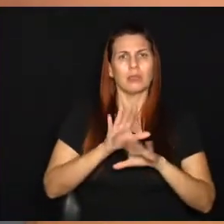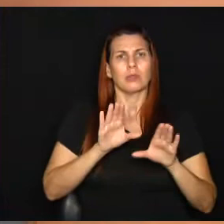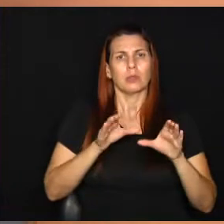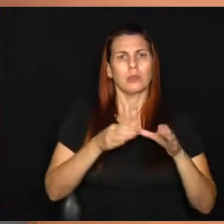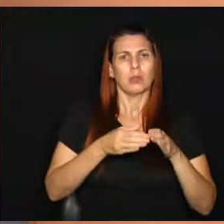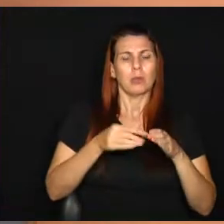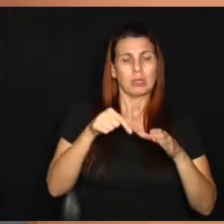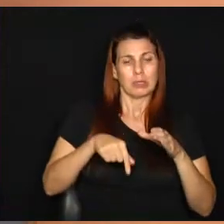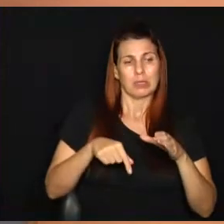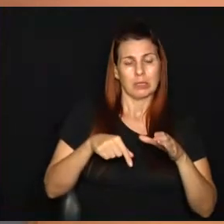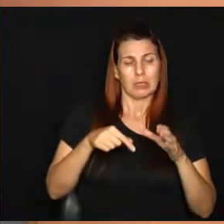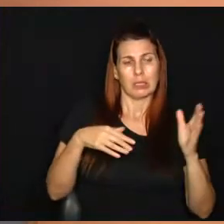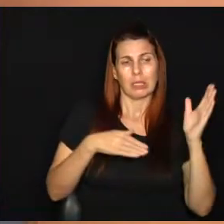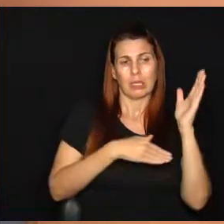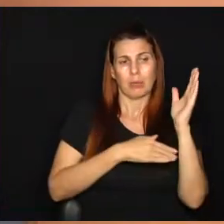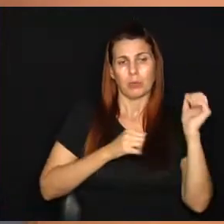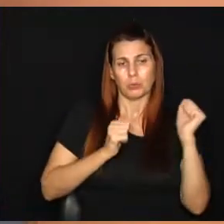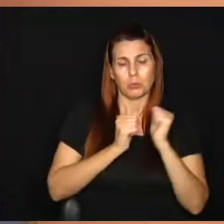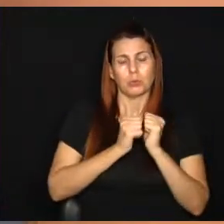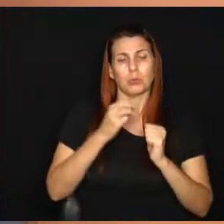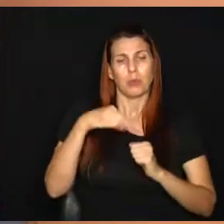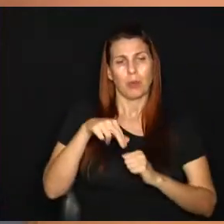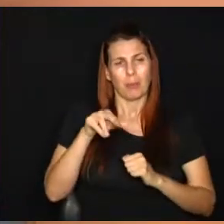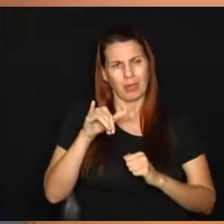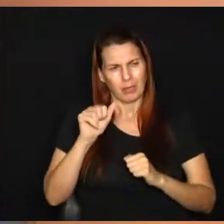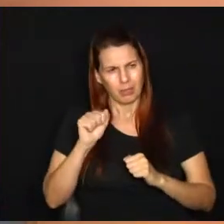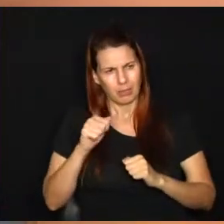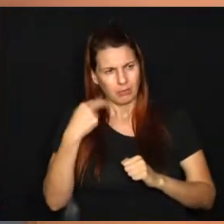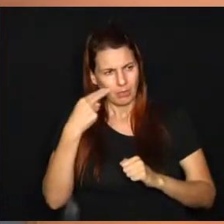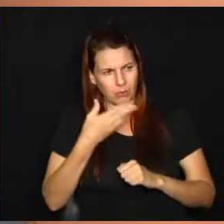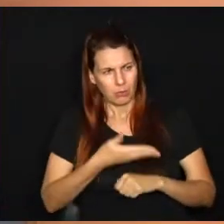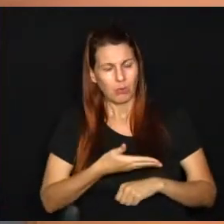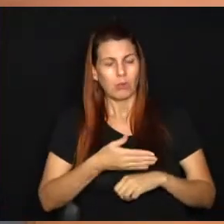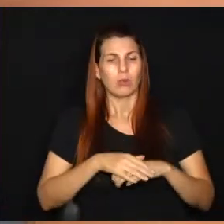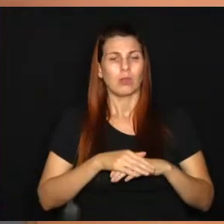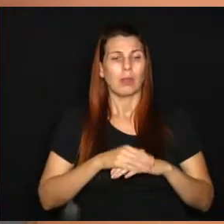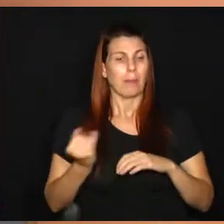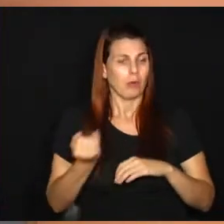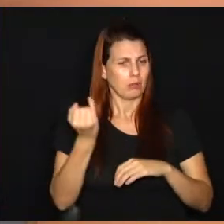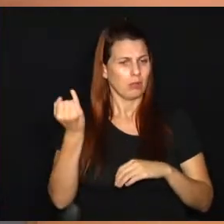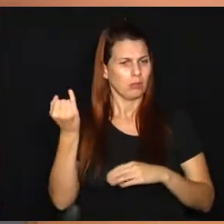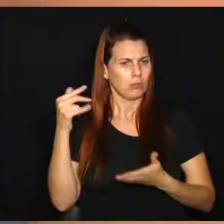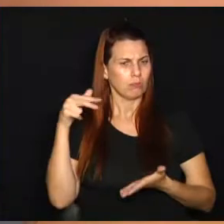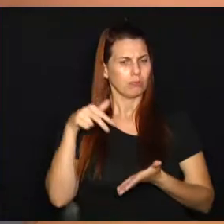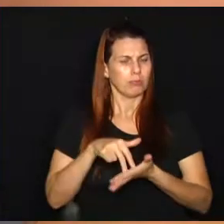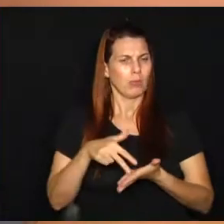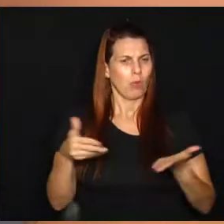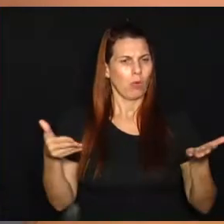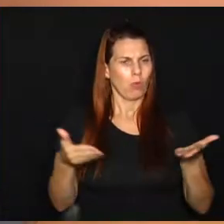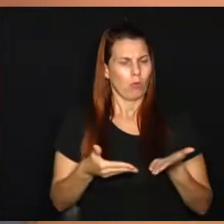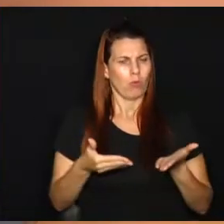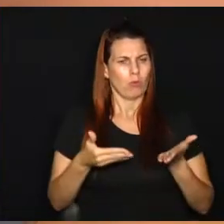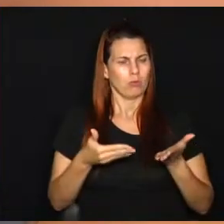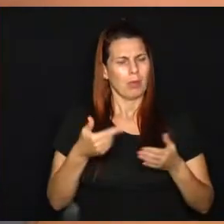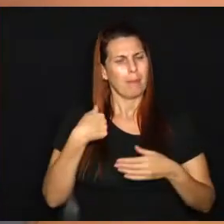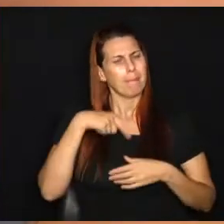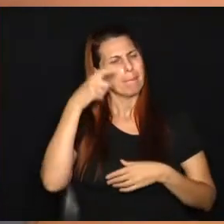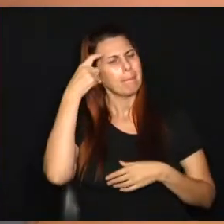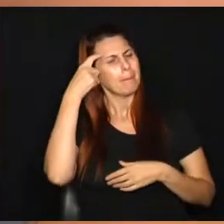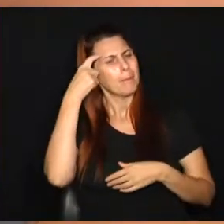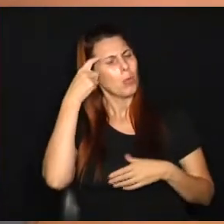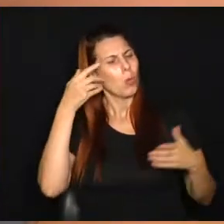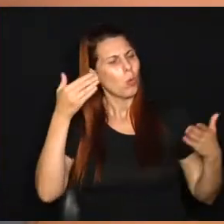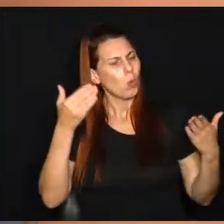aqui na Câmara, junto com a Mariana, mas era importante vir aqui hoje, porque refletir sobre esse dia hoje,